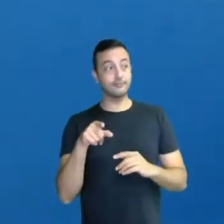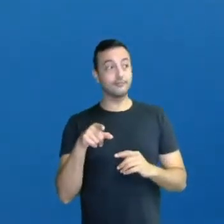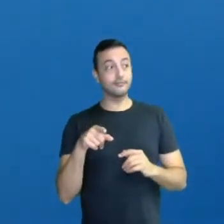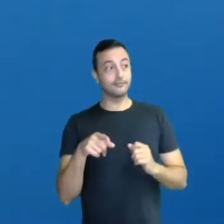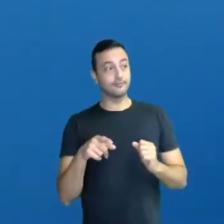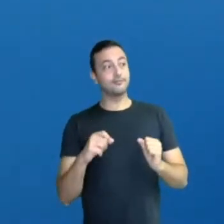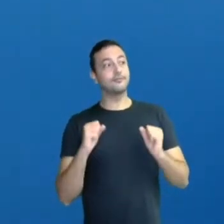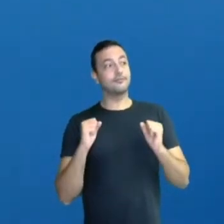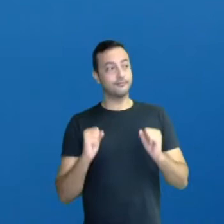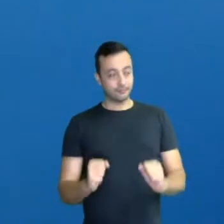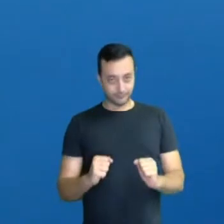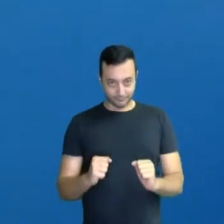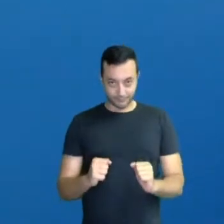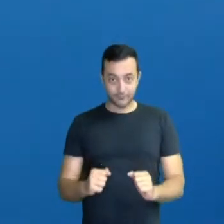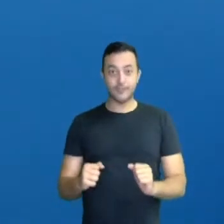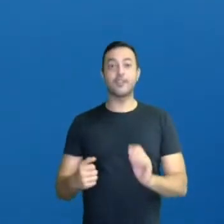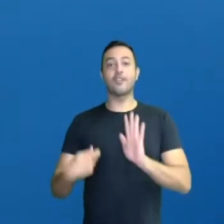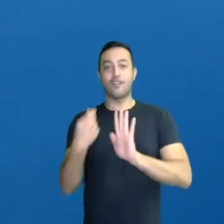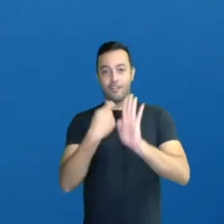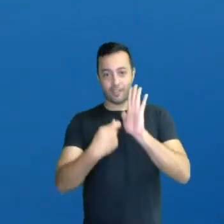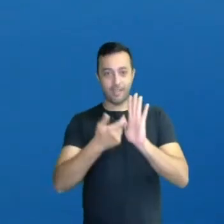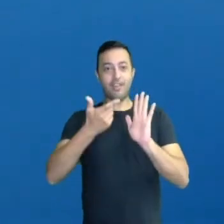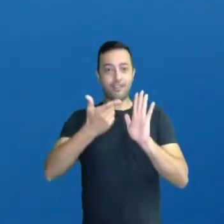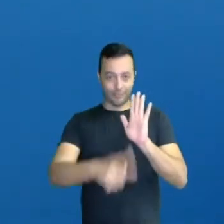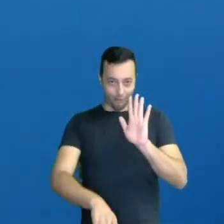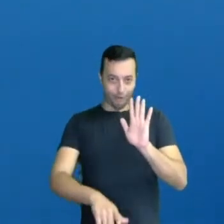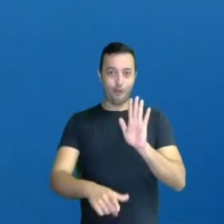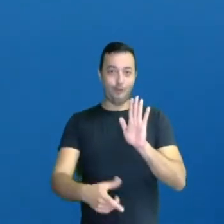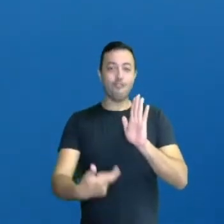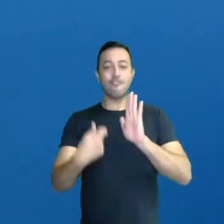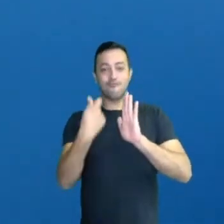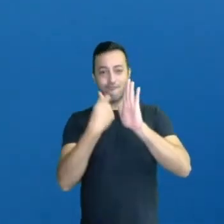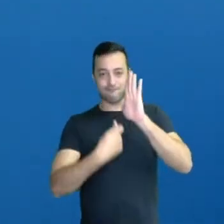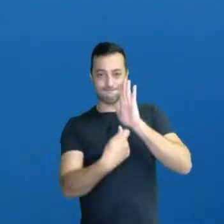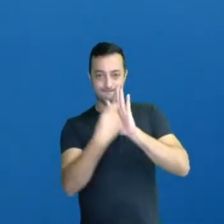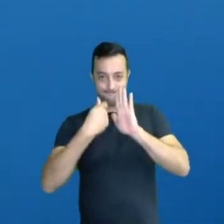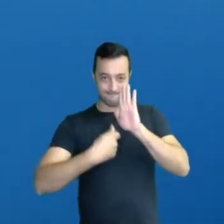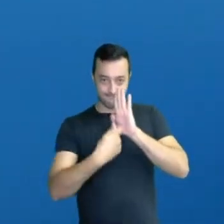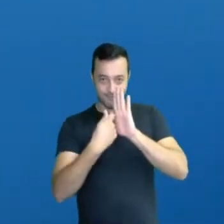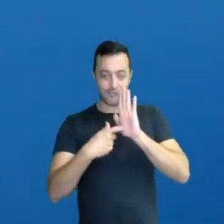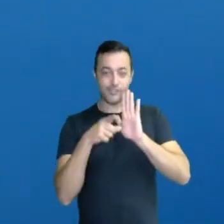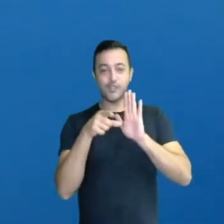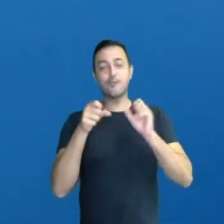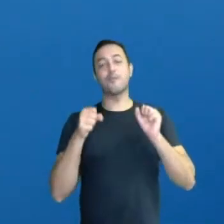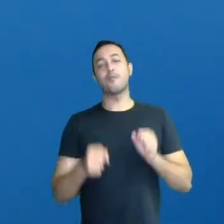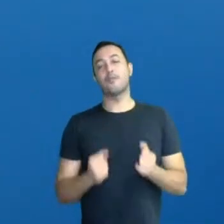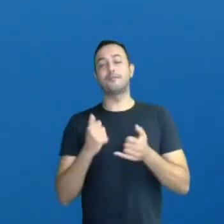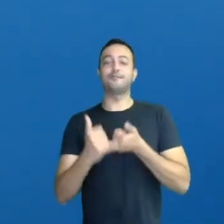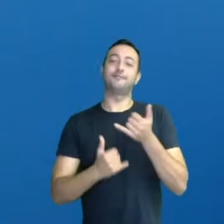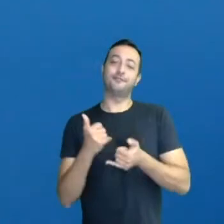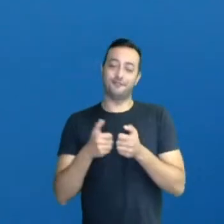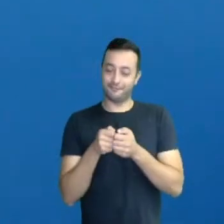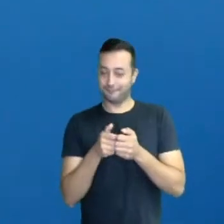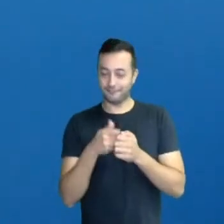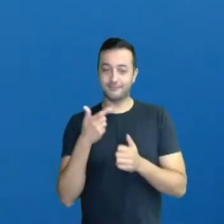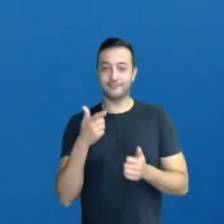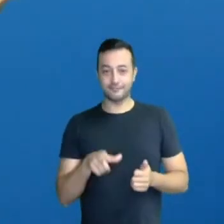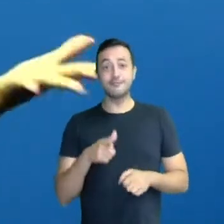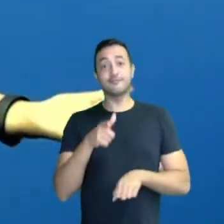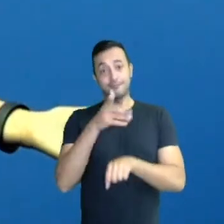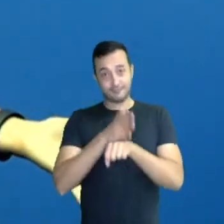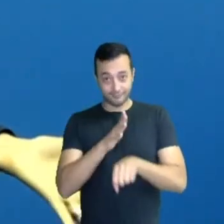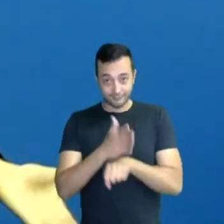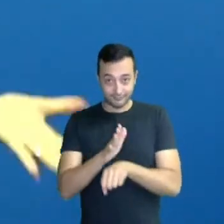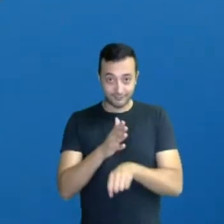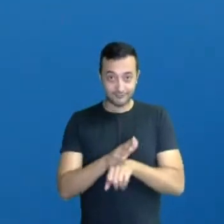certo? Só é botar a câmera pro QR Code. Eu vou colocar novamente para você, ó, jogar aí o seu joguinho novamente. E assim